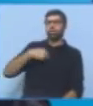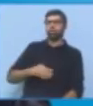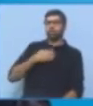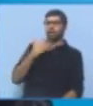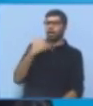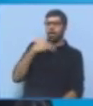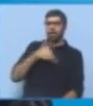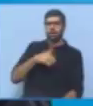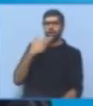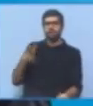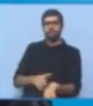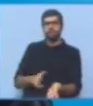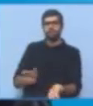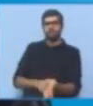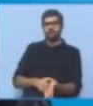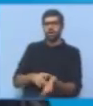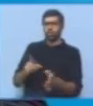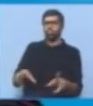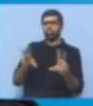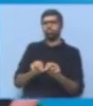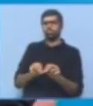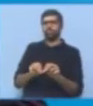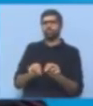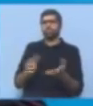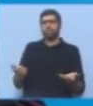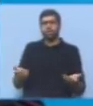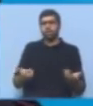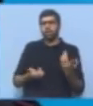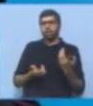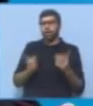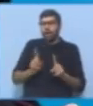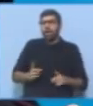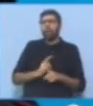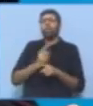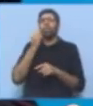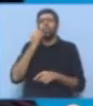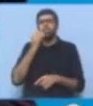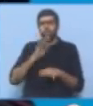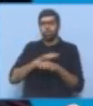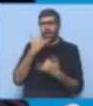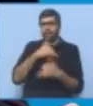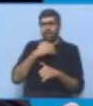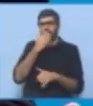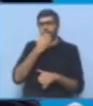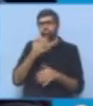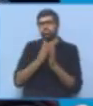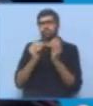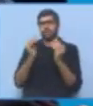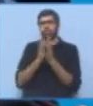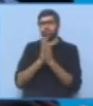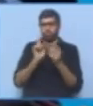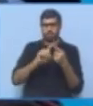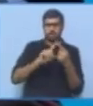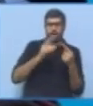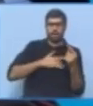essa alegria desse novo... Como não? É que a alegria é logo o segundo fruto do Espírito Santo, segundo São Paulo. O primeiro é o